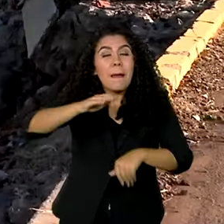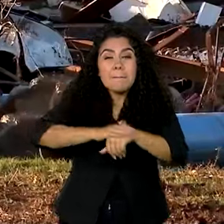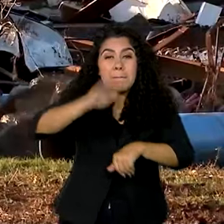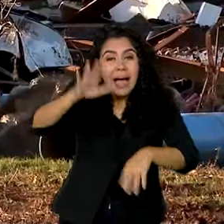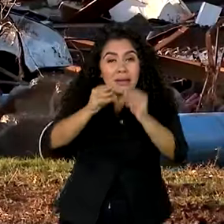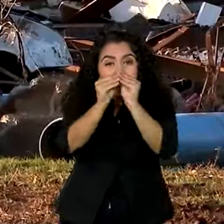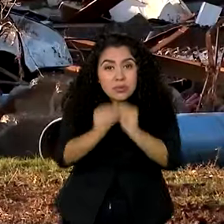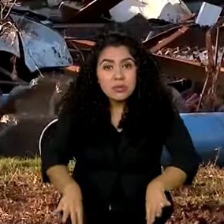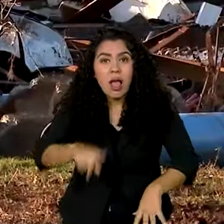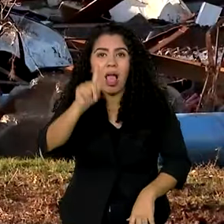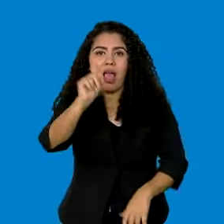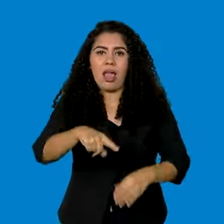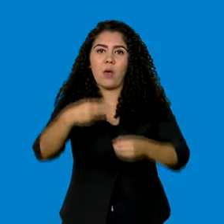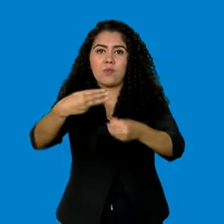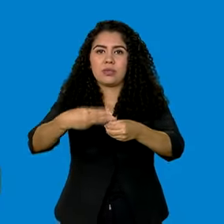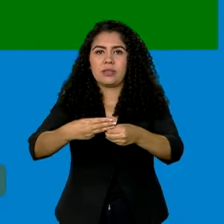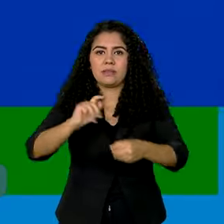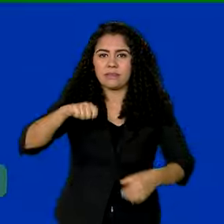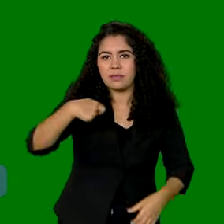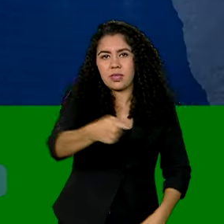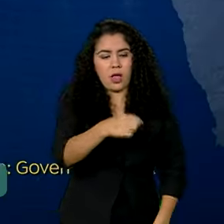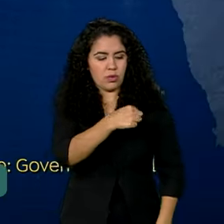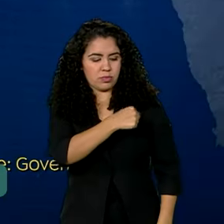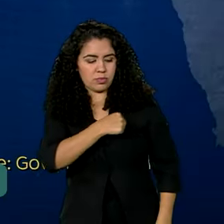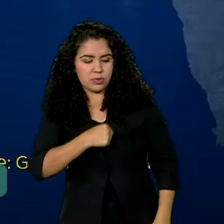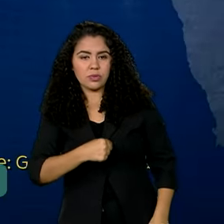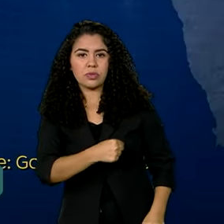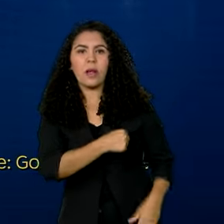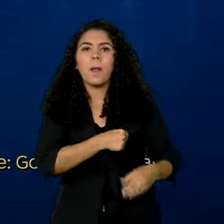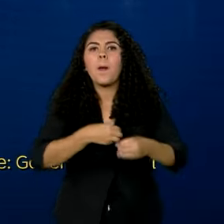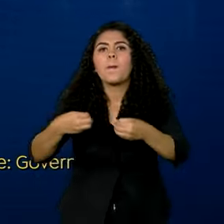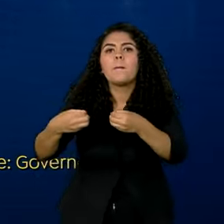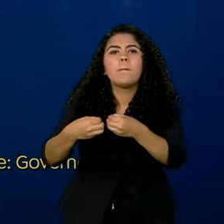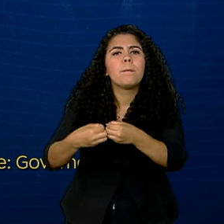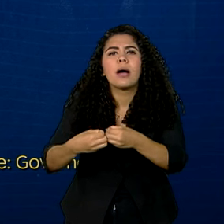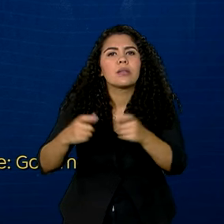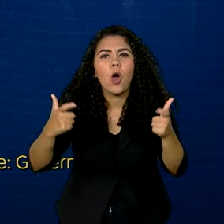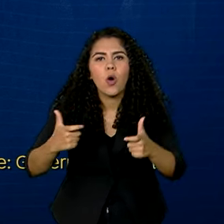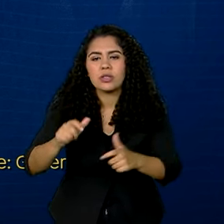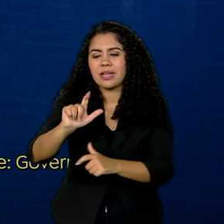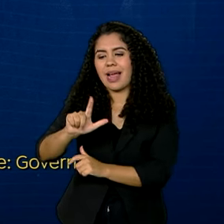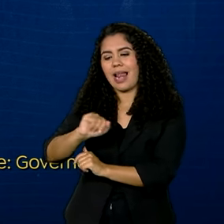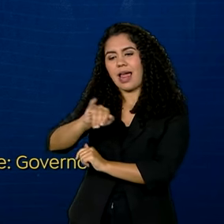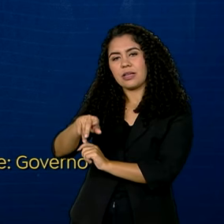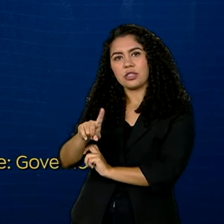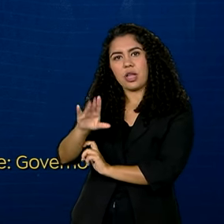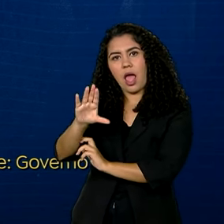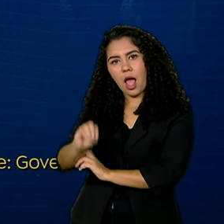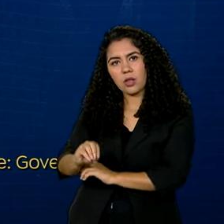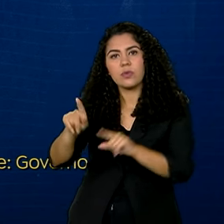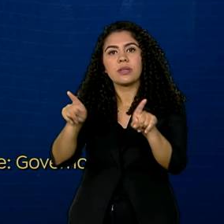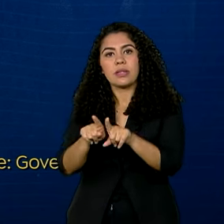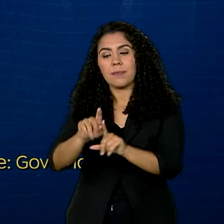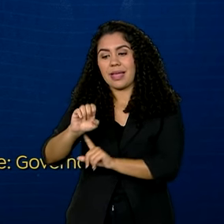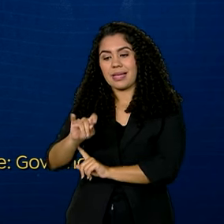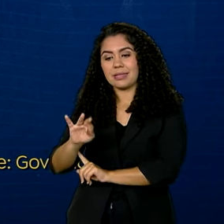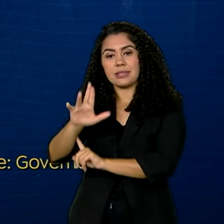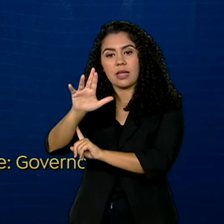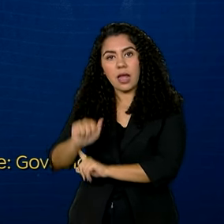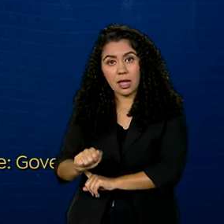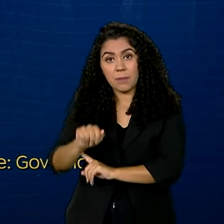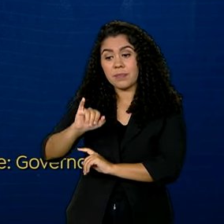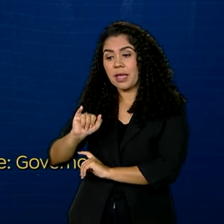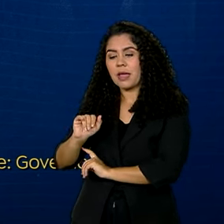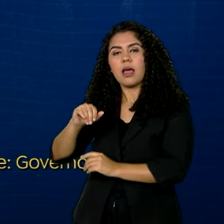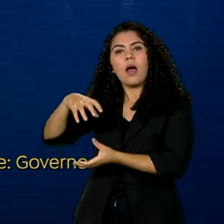foi Cruzeiro do Sul. A cidade fica próxima a Lajeado e Estrela. Segundo o último censo do IBGE, Cruzeiro